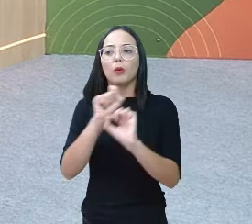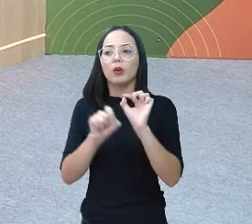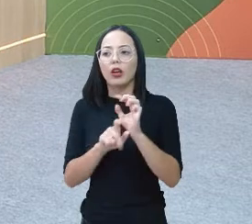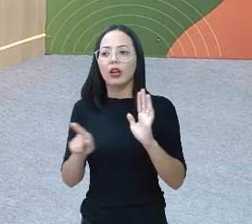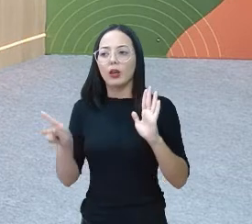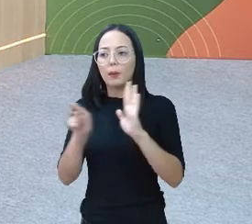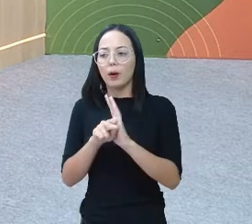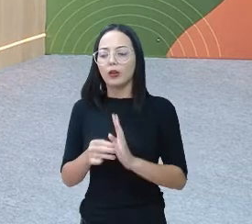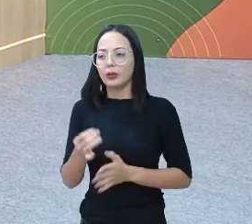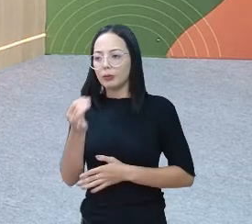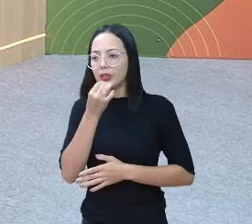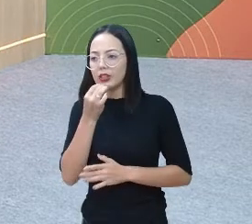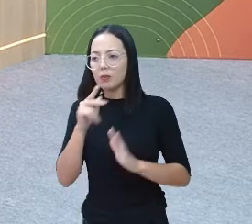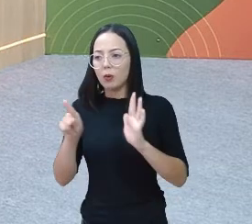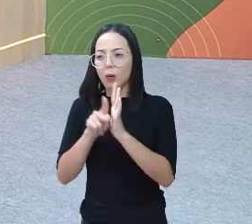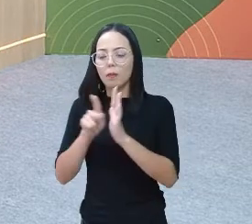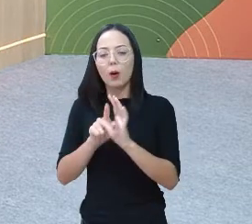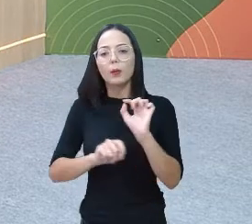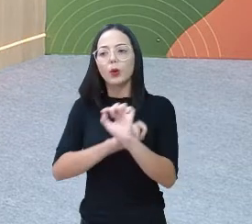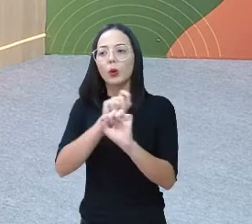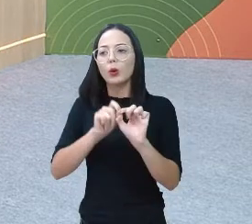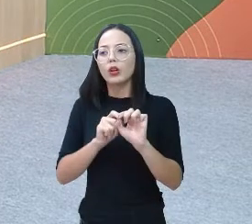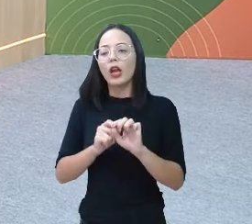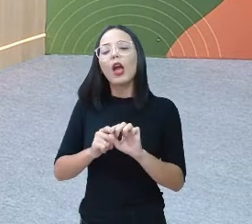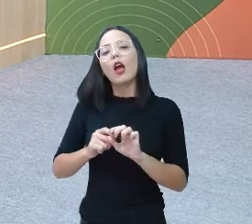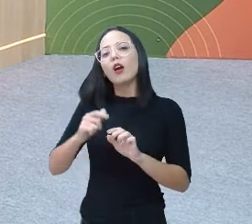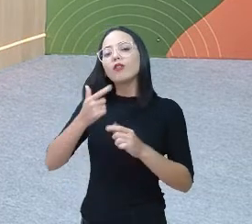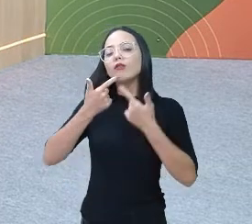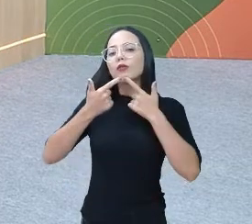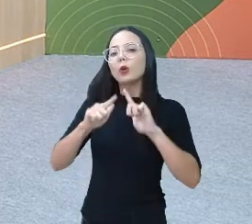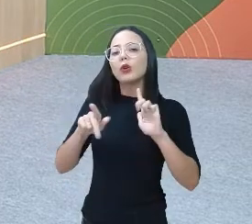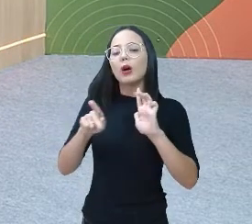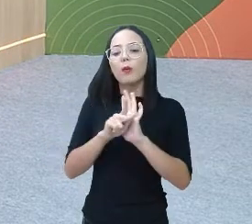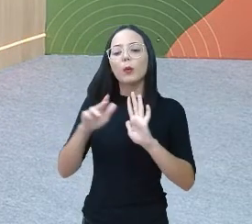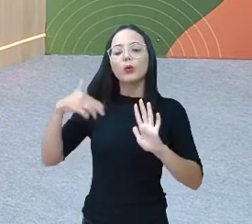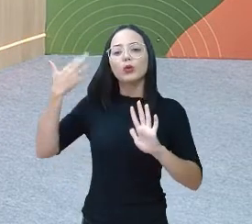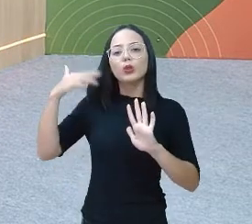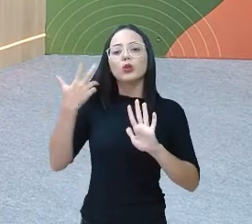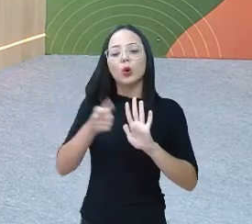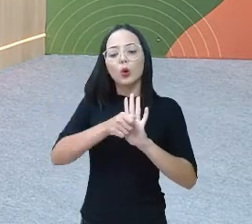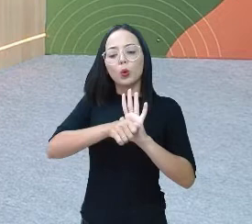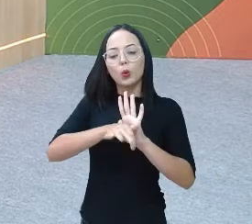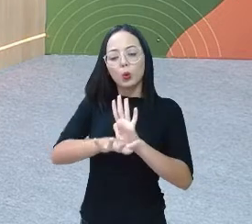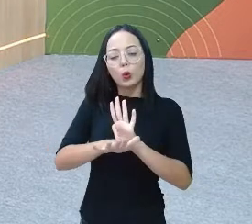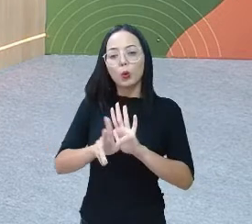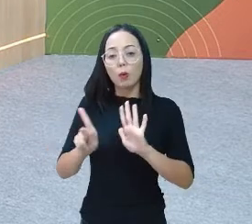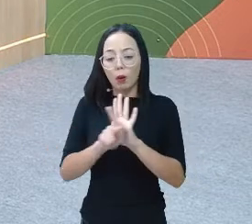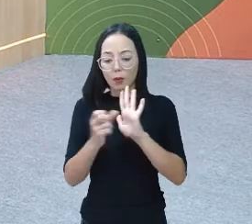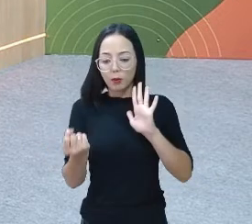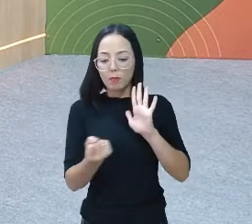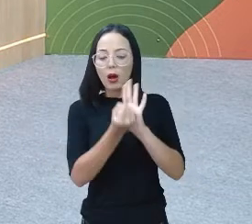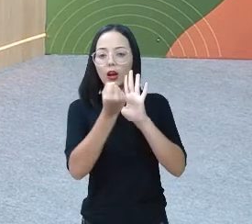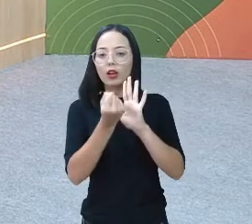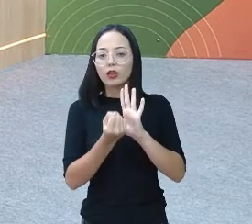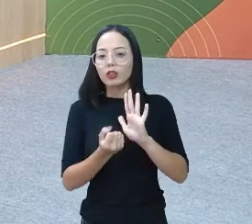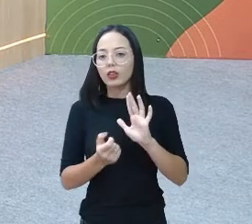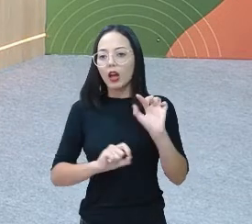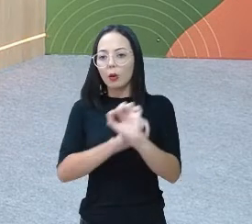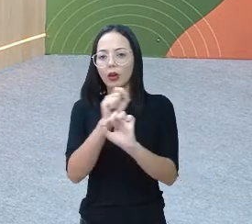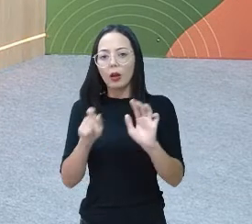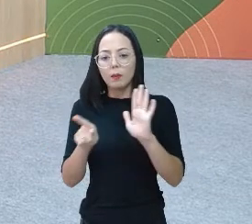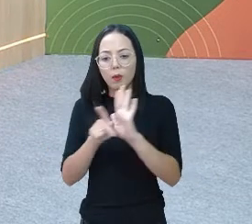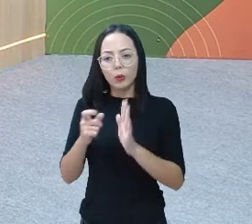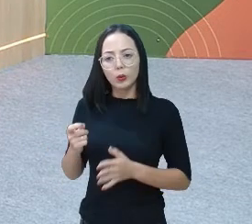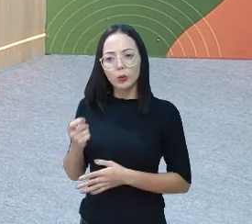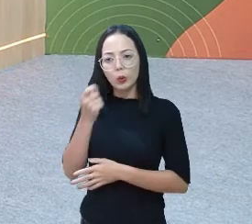pode remeter a gente às figuras de linguagem que são de som? Bom, o elemento que mais marcante nesse trava-língua do rato que eu